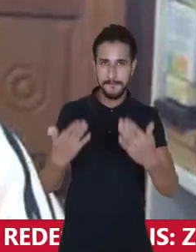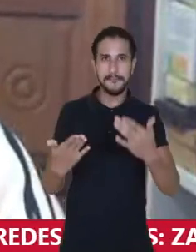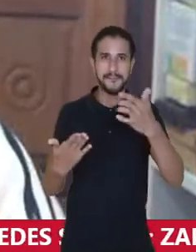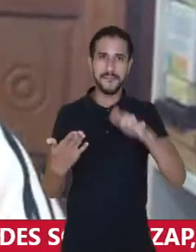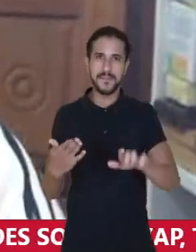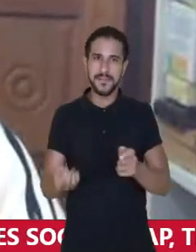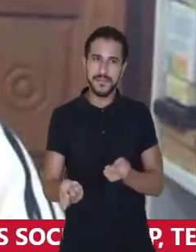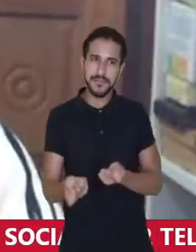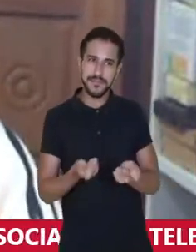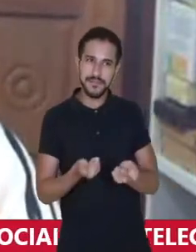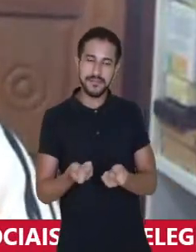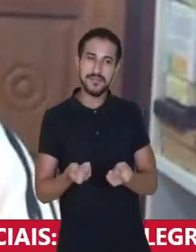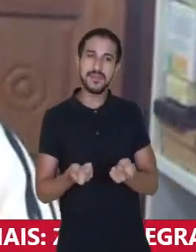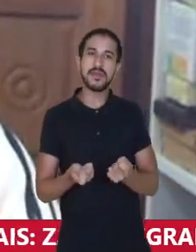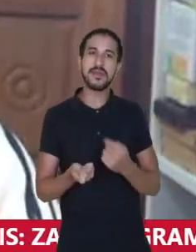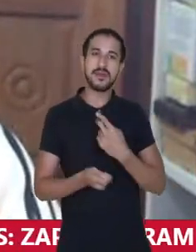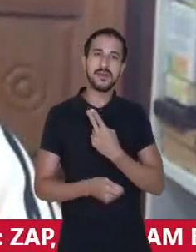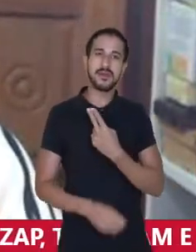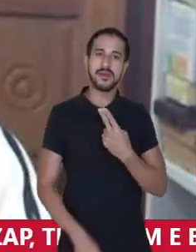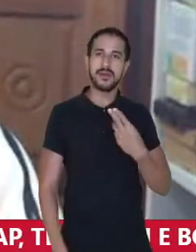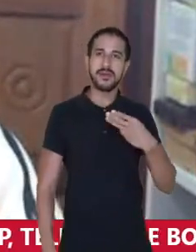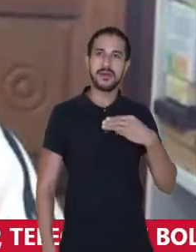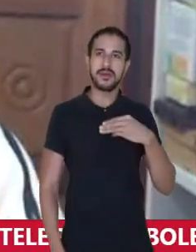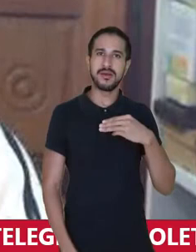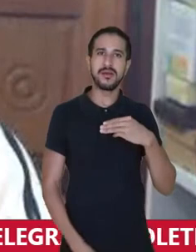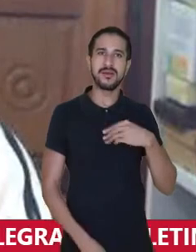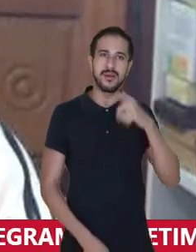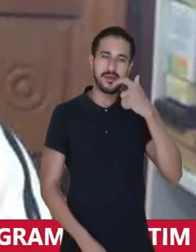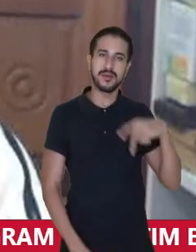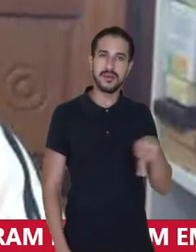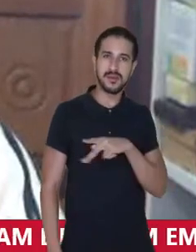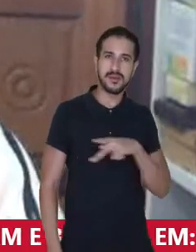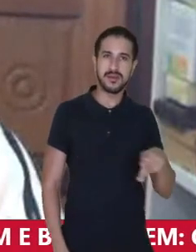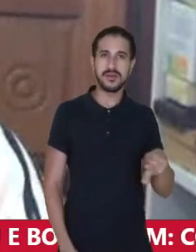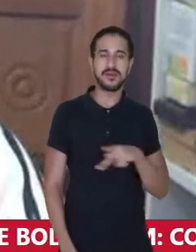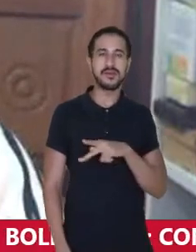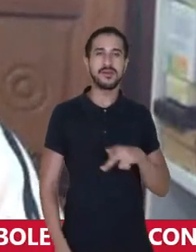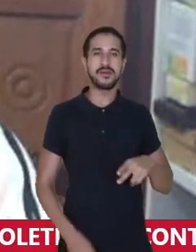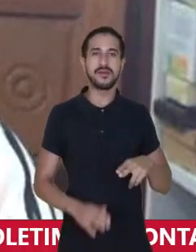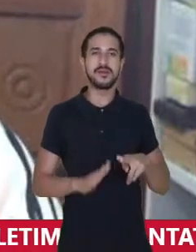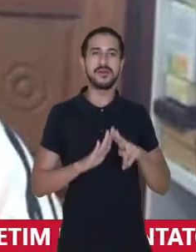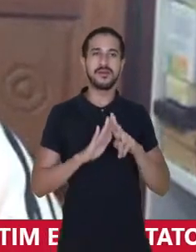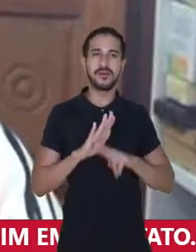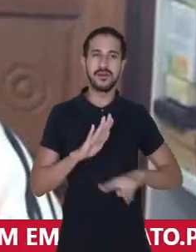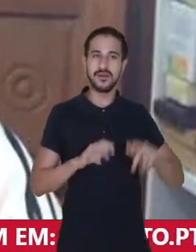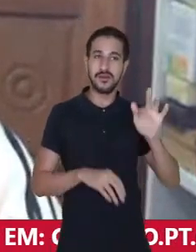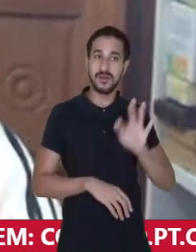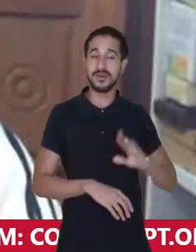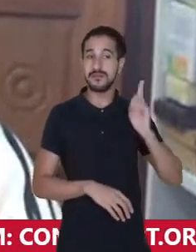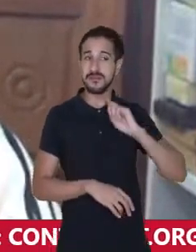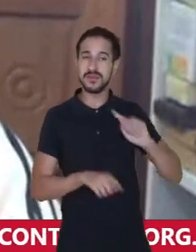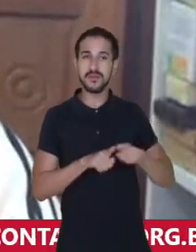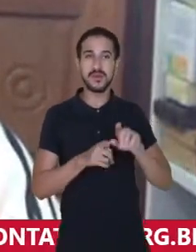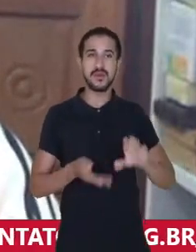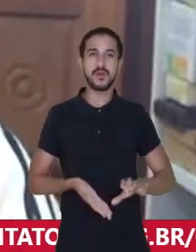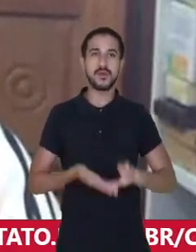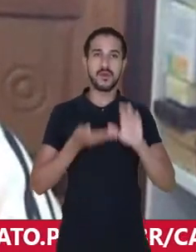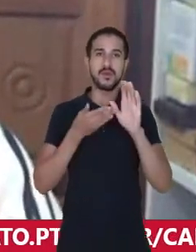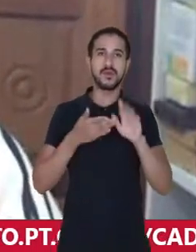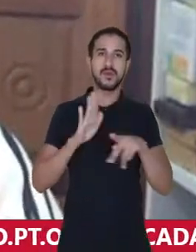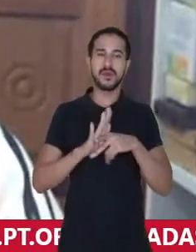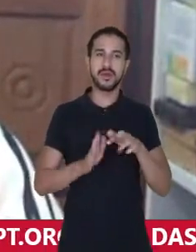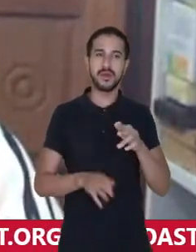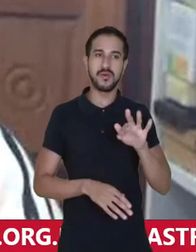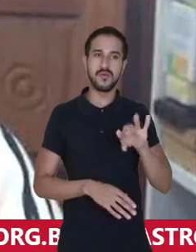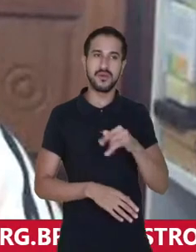uma mediação. Eu sou Nilma Lino Gomes, eu sou professora titular emérita da UFMG e também do Conselho Curador da